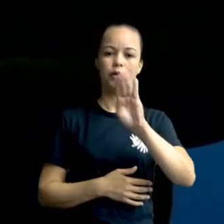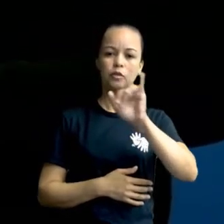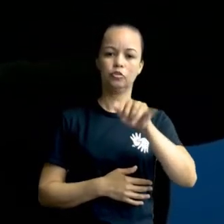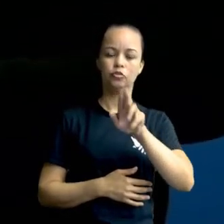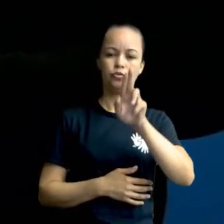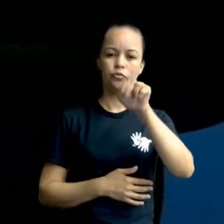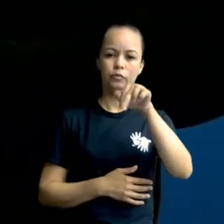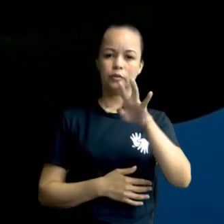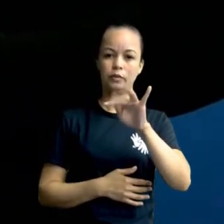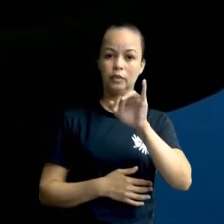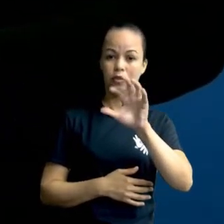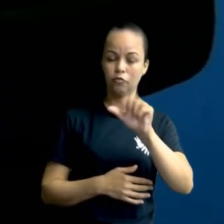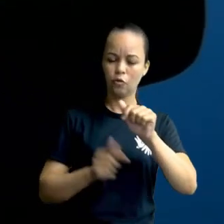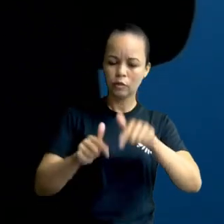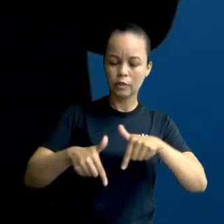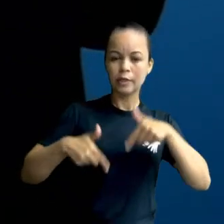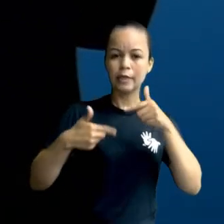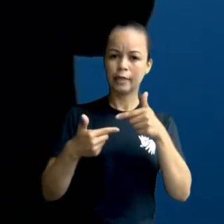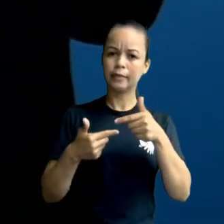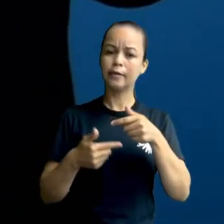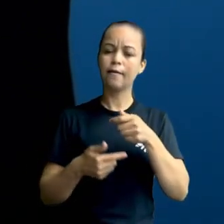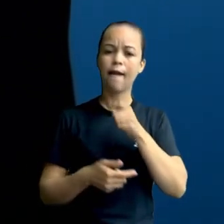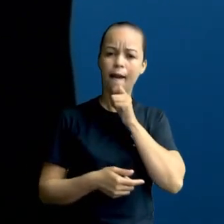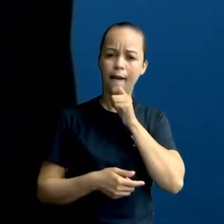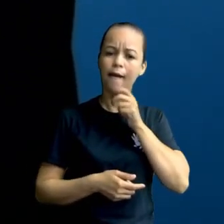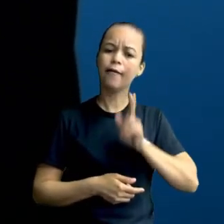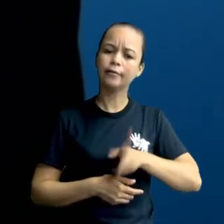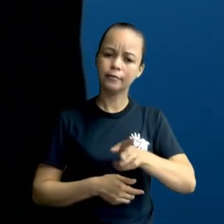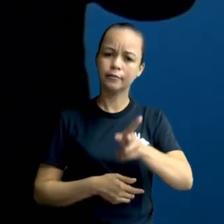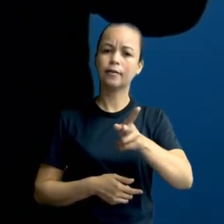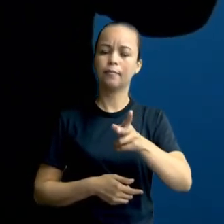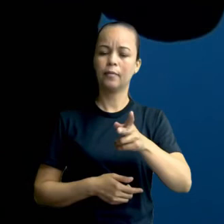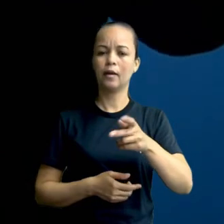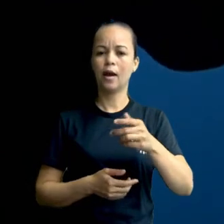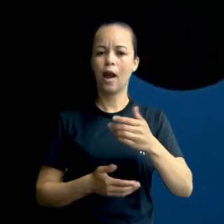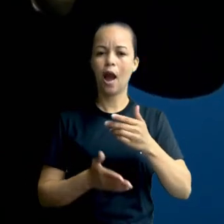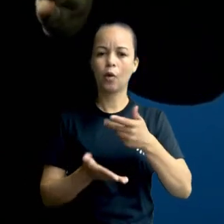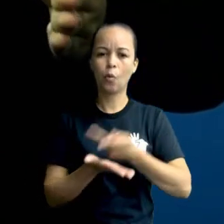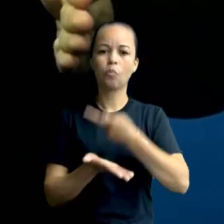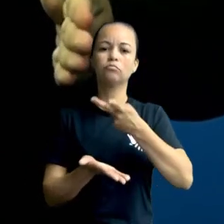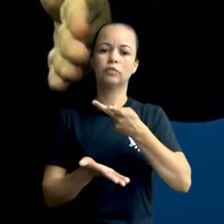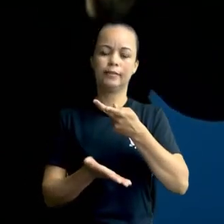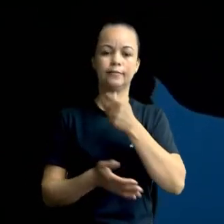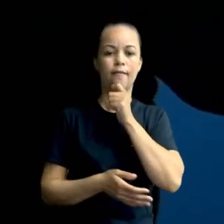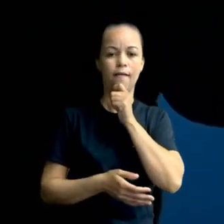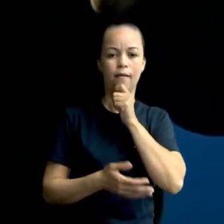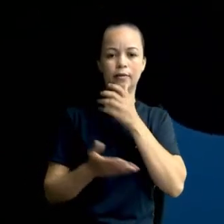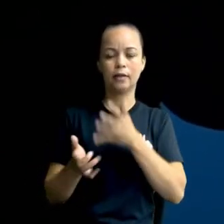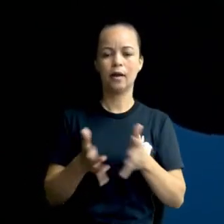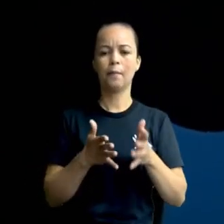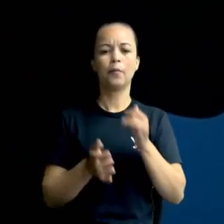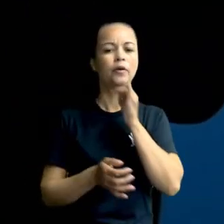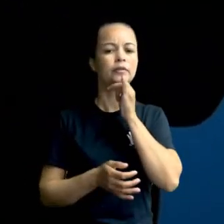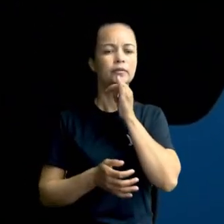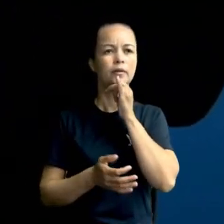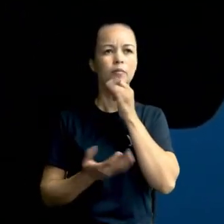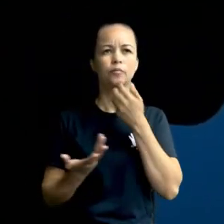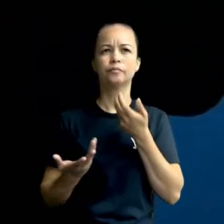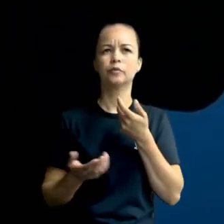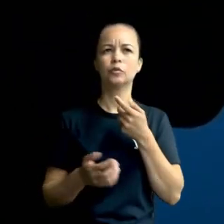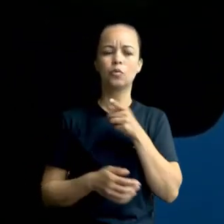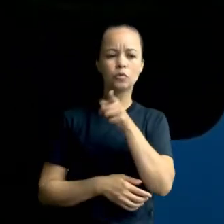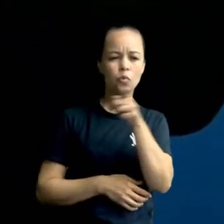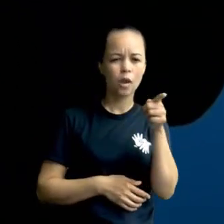ação que irá se realizar dependendo de outra ação futura. Exemplo, quando eles